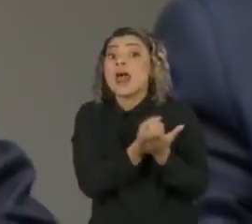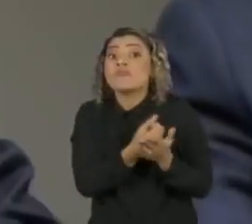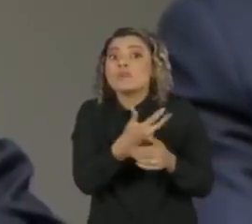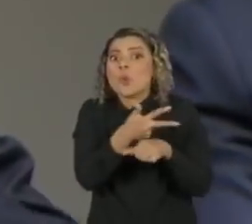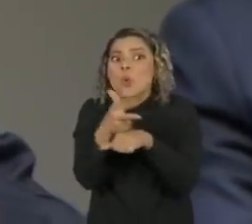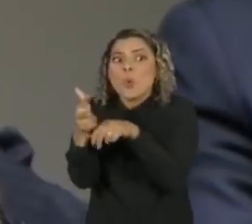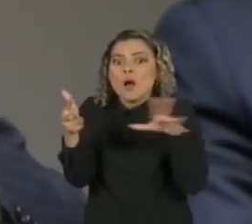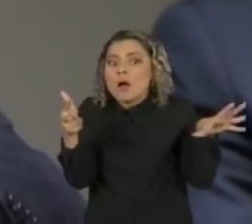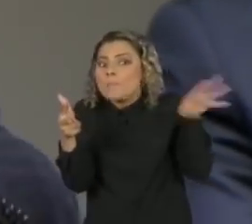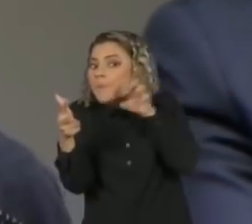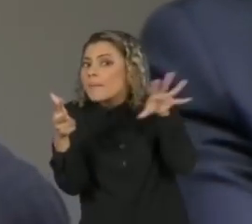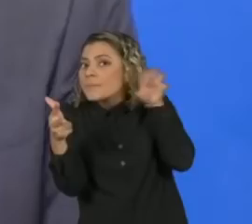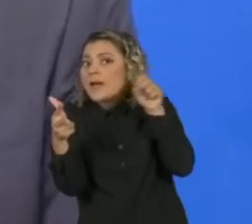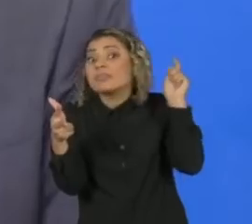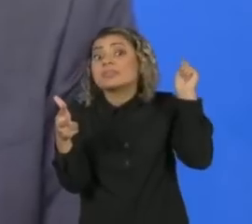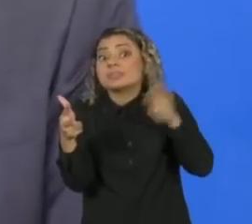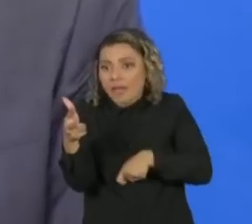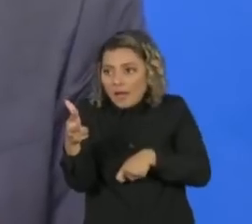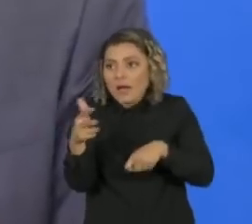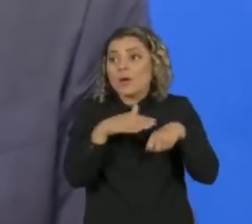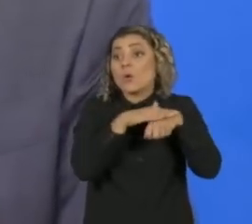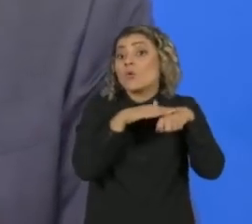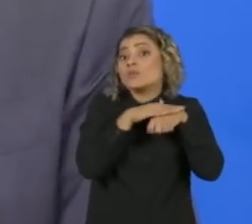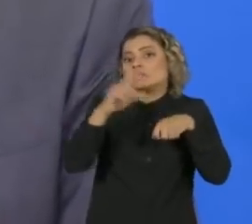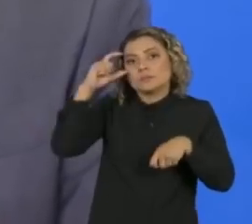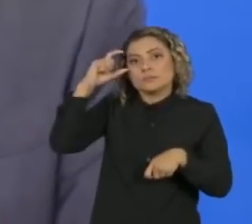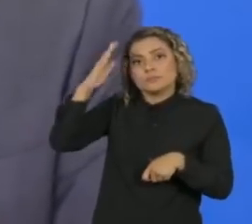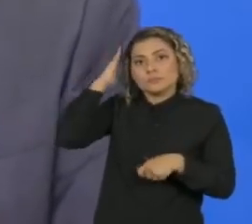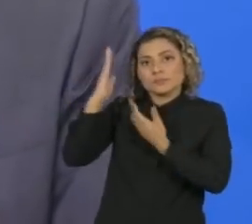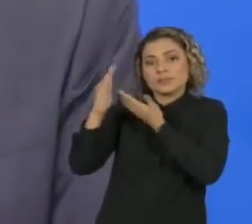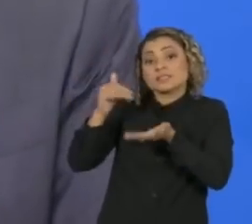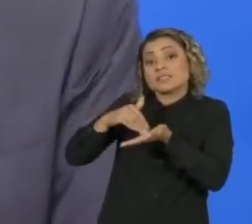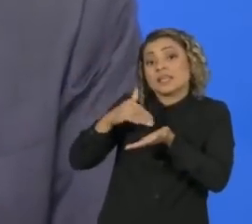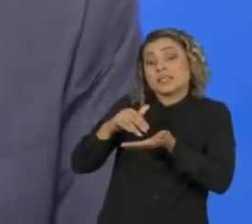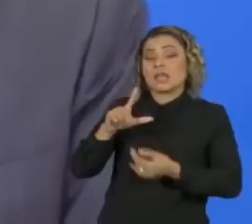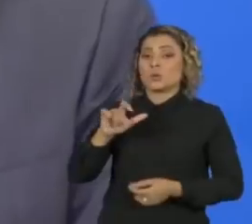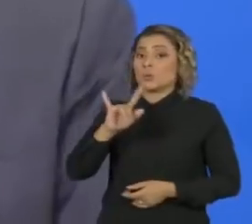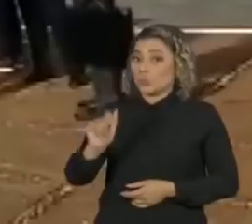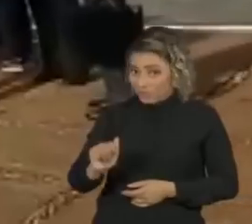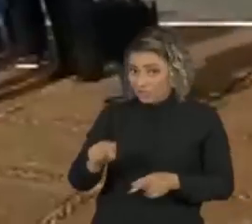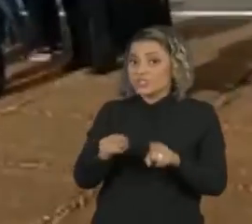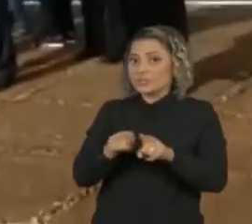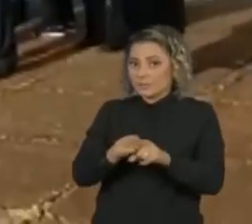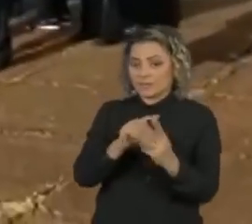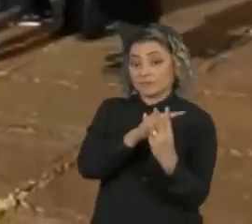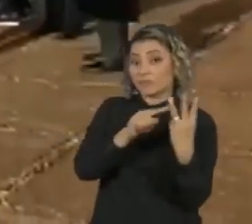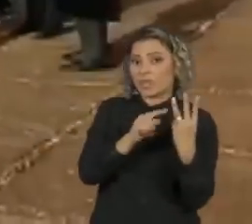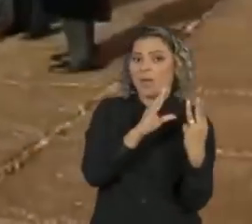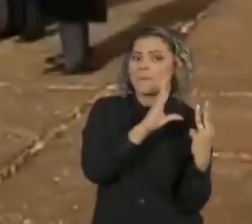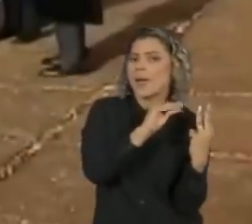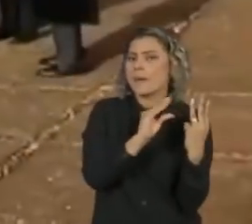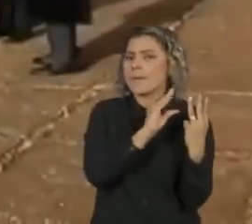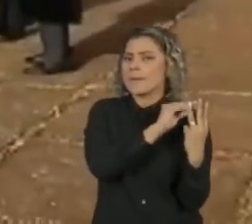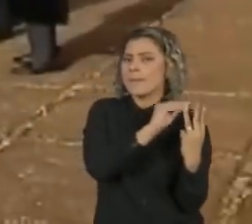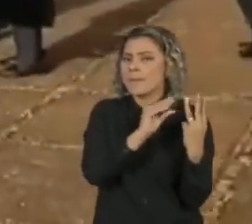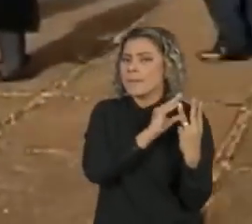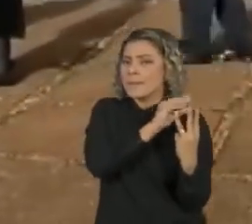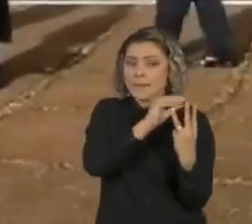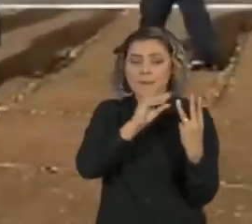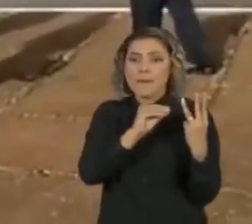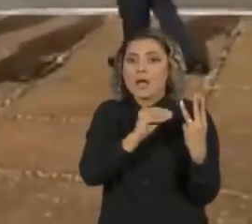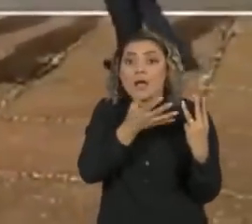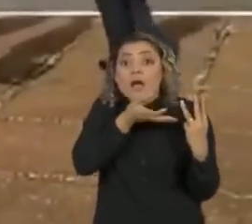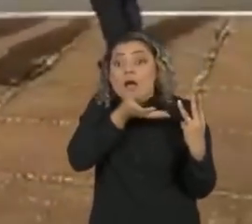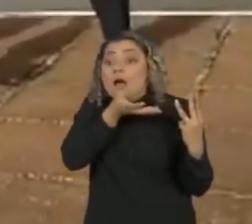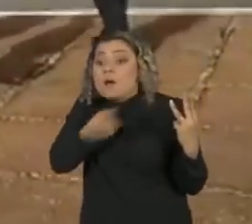ministro da Economia, Paulo Guedes, e com o secretário de Governo, Luiz Eduardo Ramos. A transmissão do evento captou o